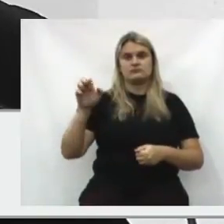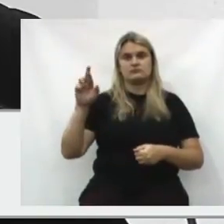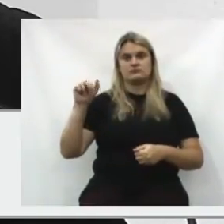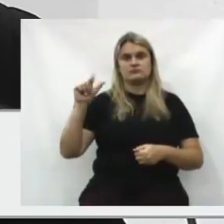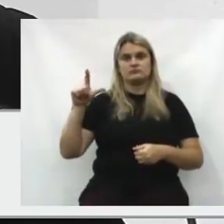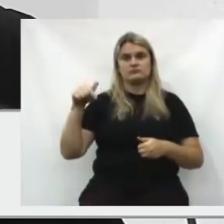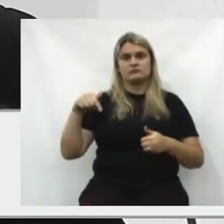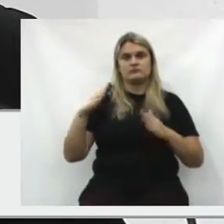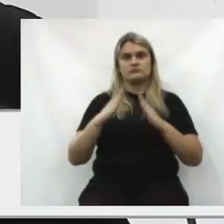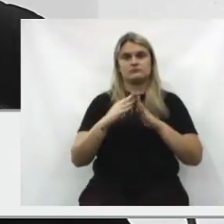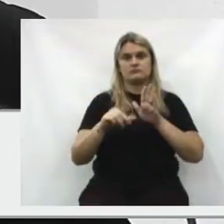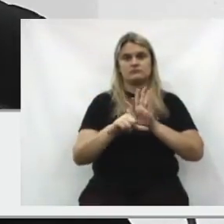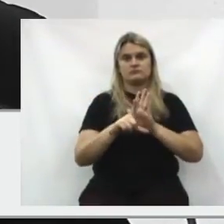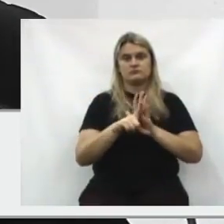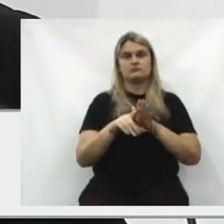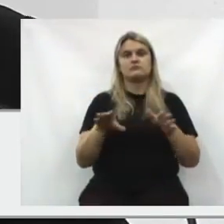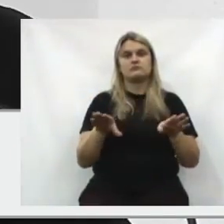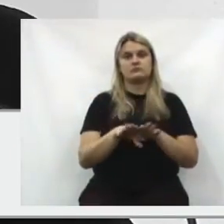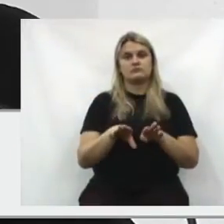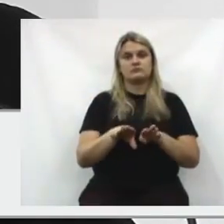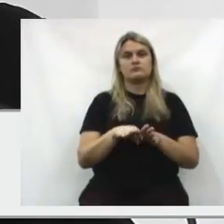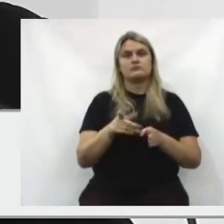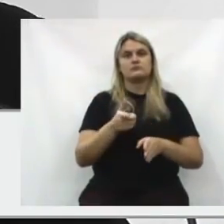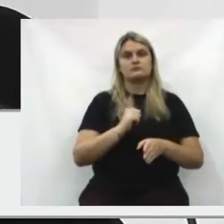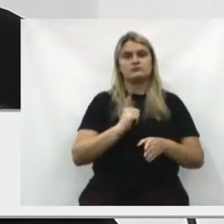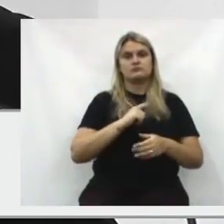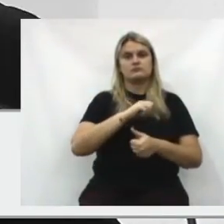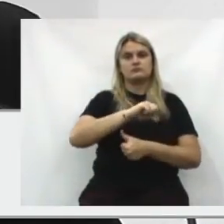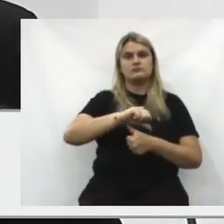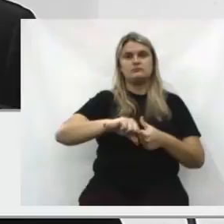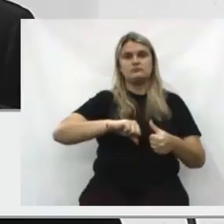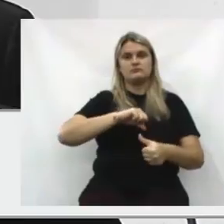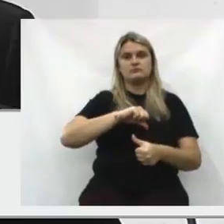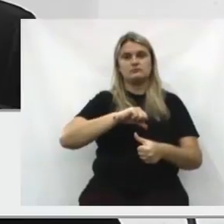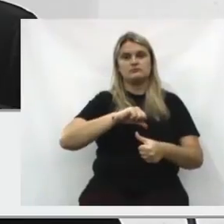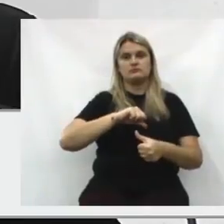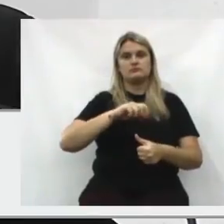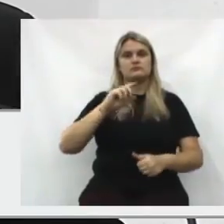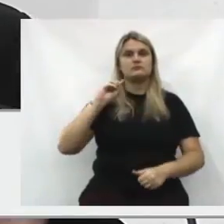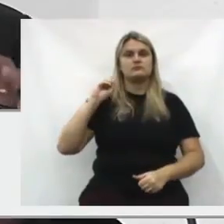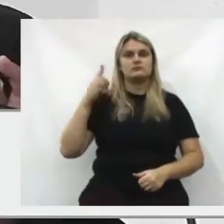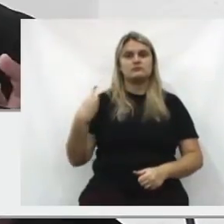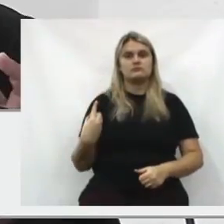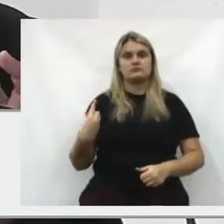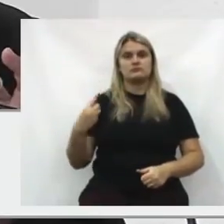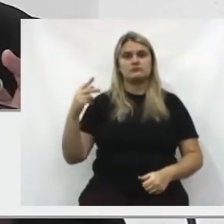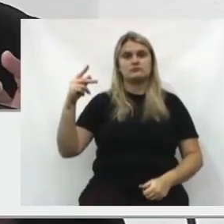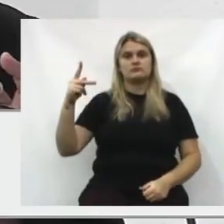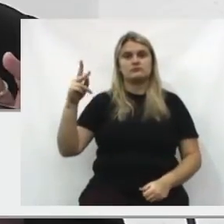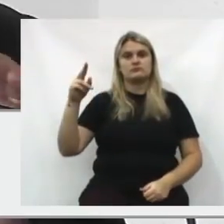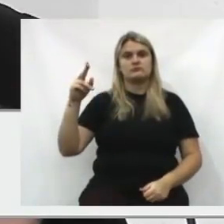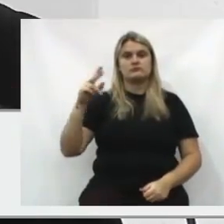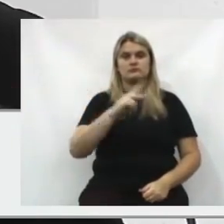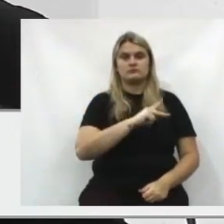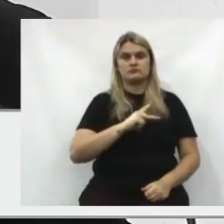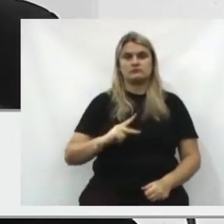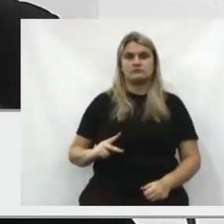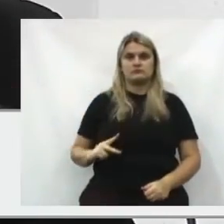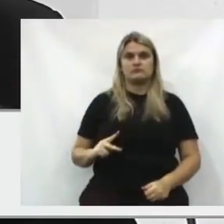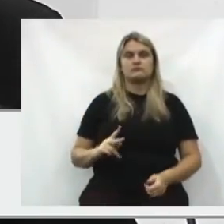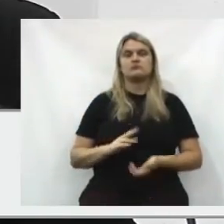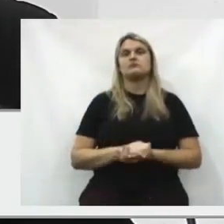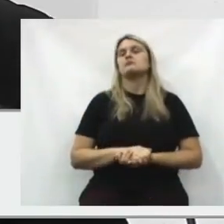do diretor-geral desta Casa de Leis e tivemos também a troca do advogado da